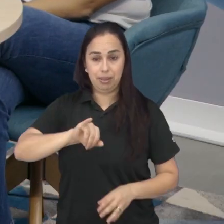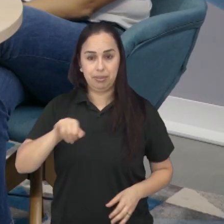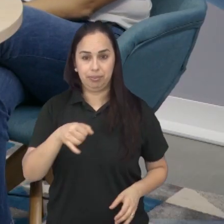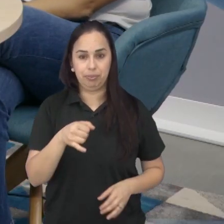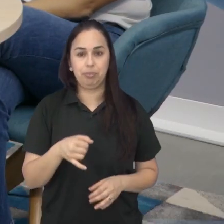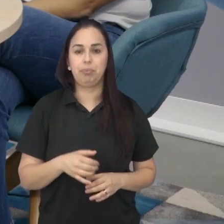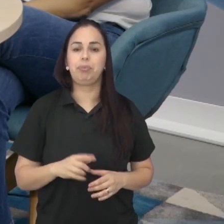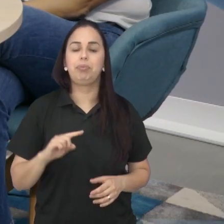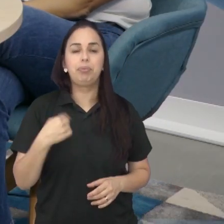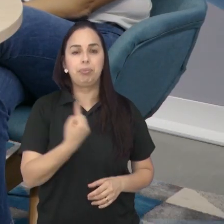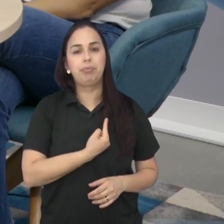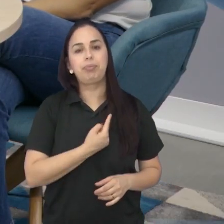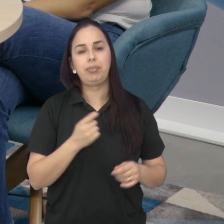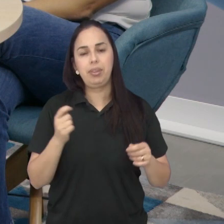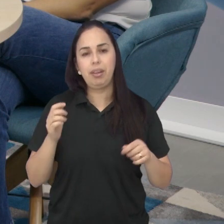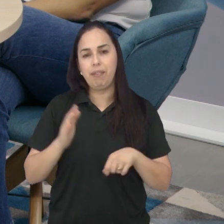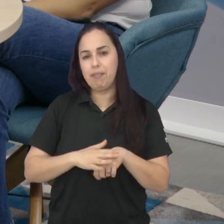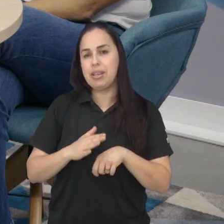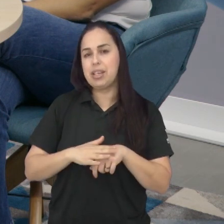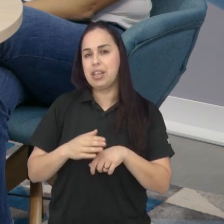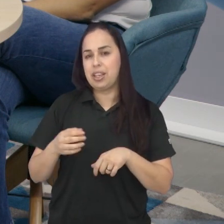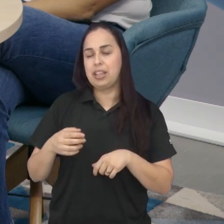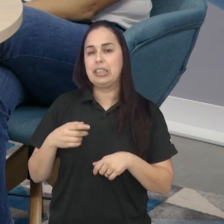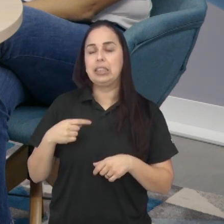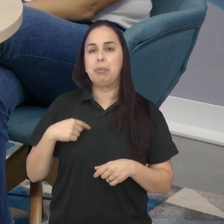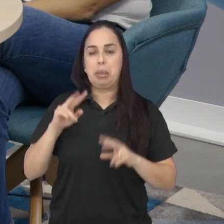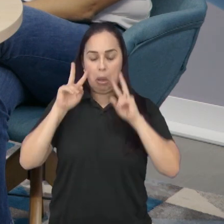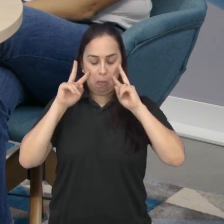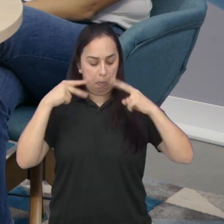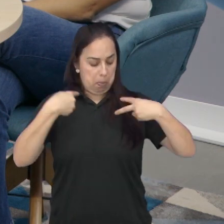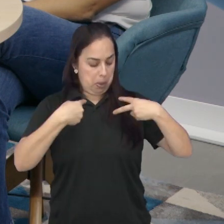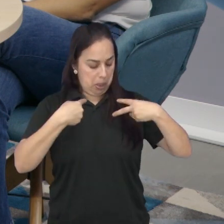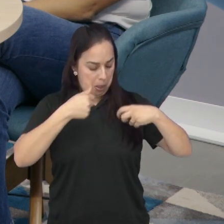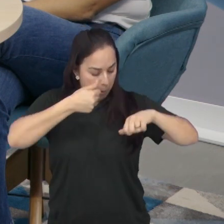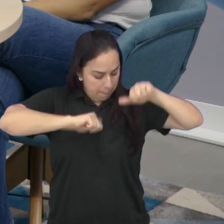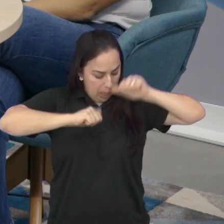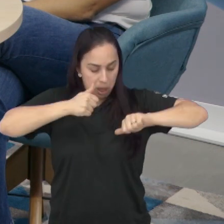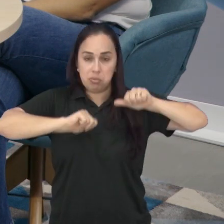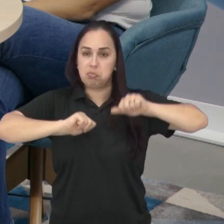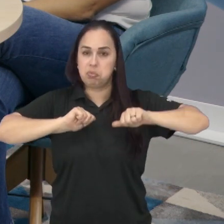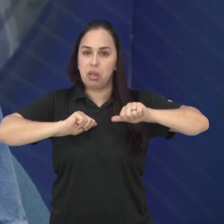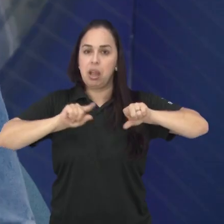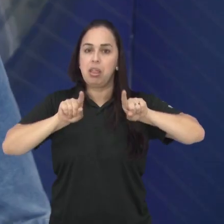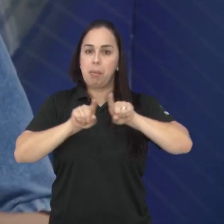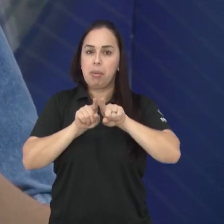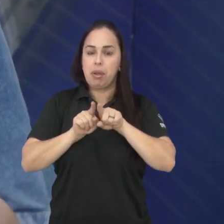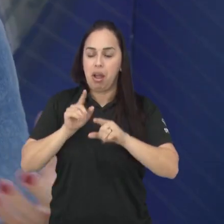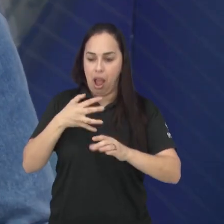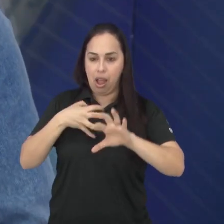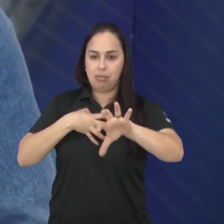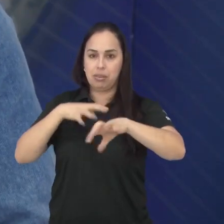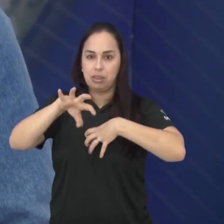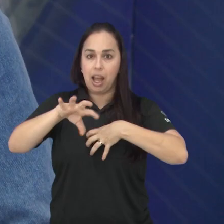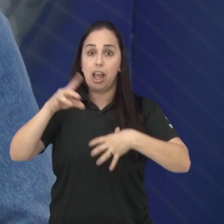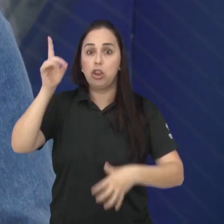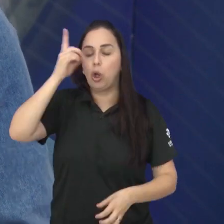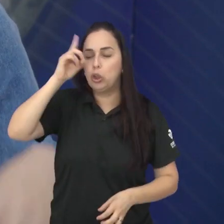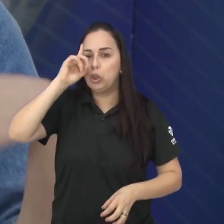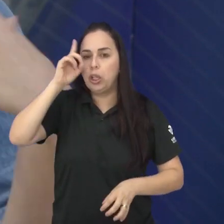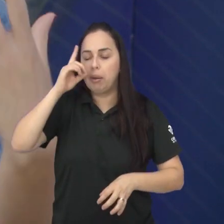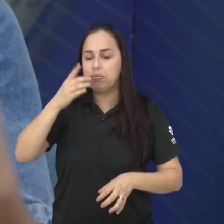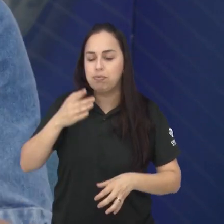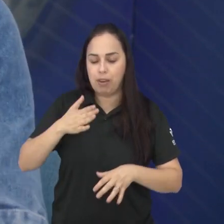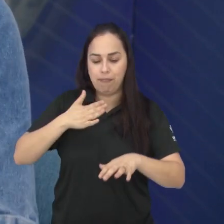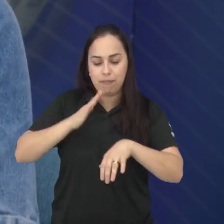né? Que nós também podemos fazer autocrítica, né? Sermos mais empáticas, é uma luta diária, né?